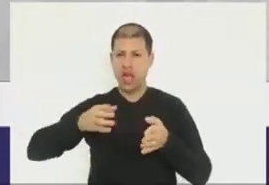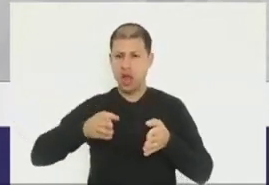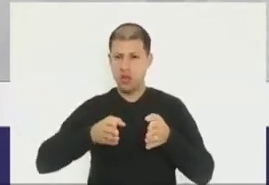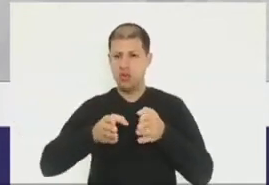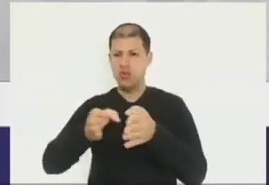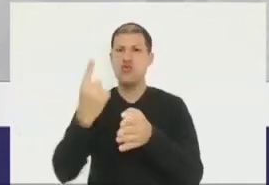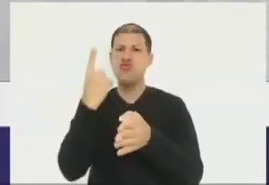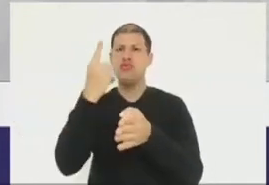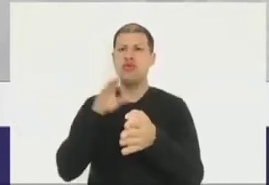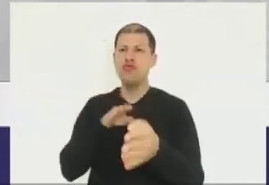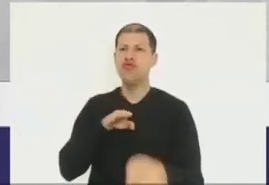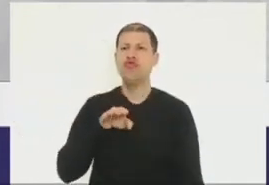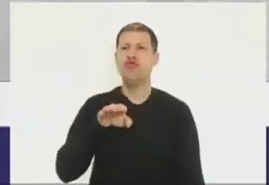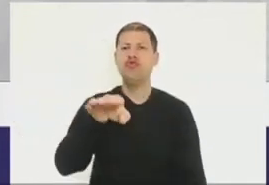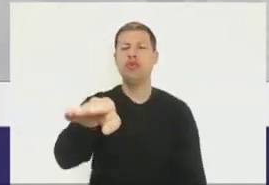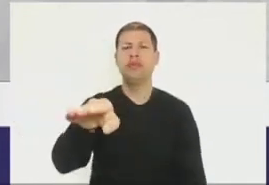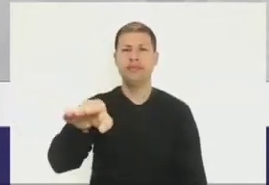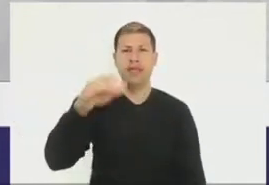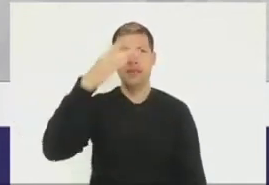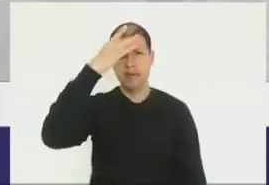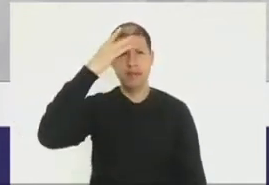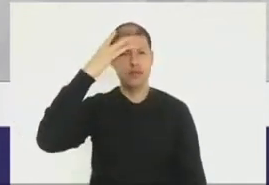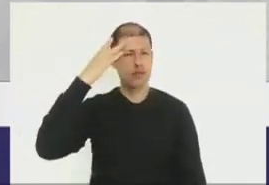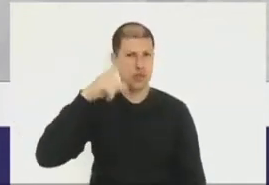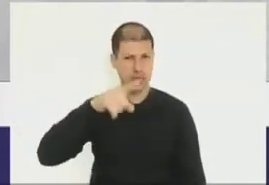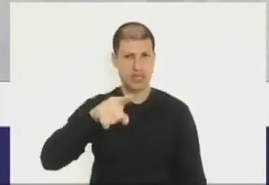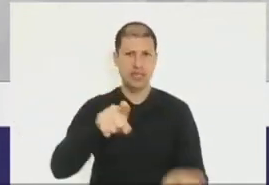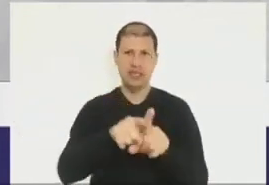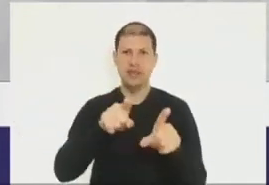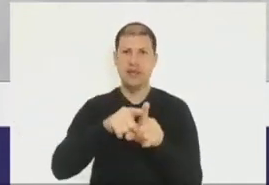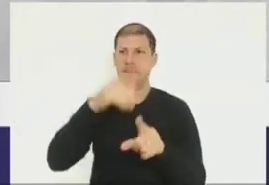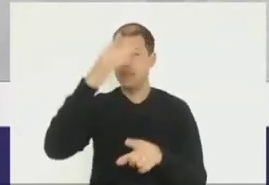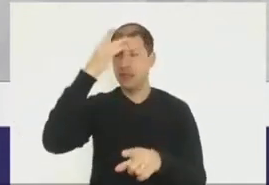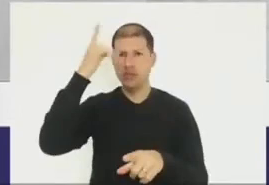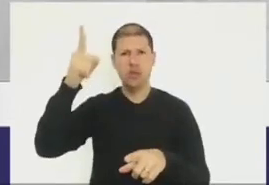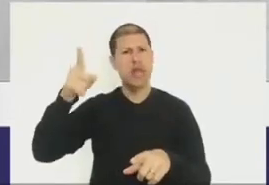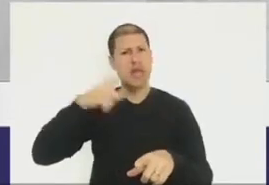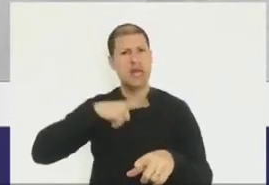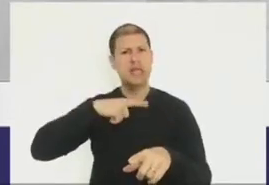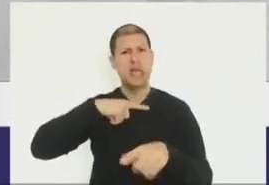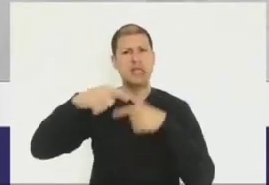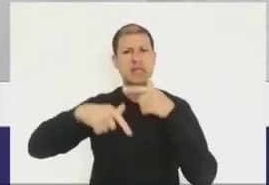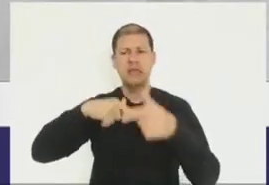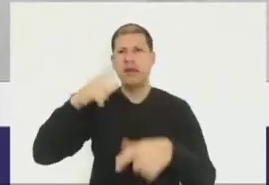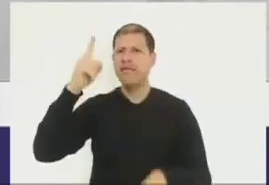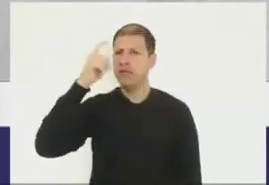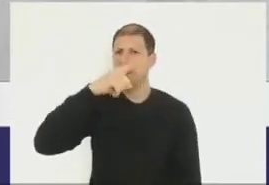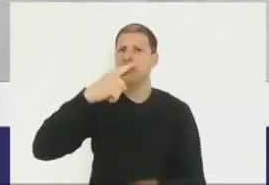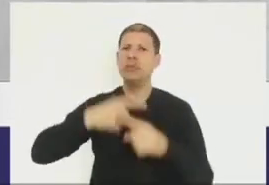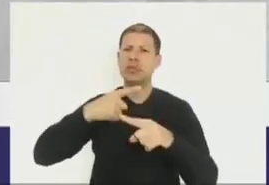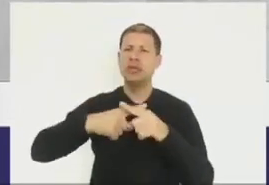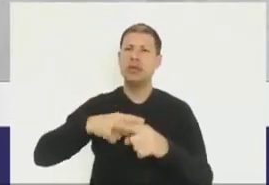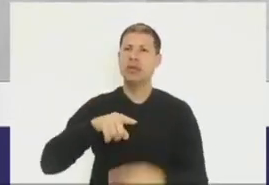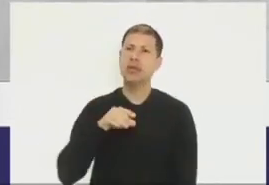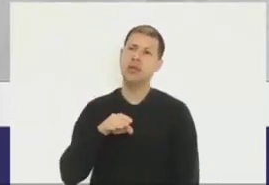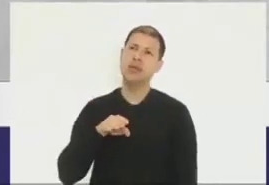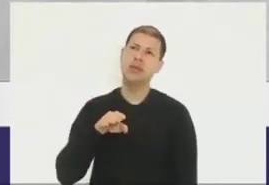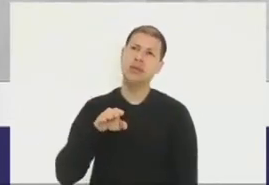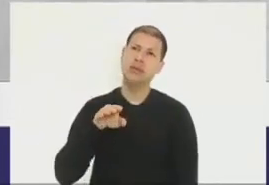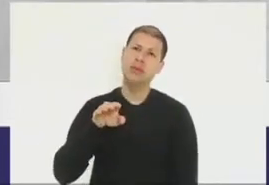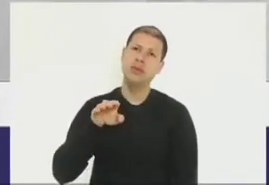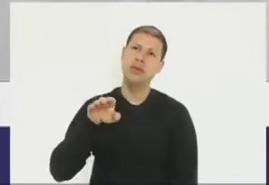tantos para os moradores ali, como os rancheiros, estava difícil. Porque você vai, você tem que ir numa vila lá em